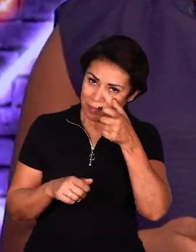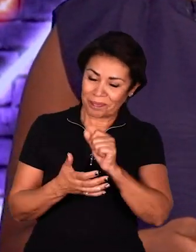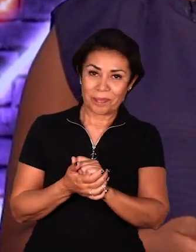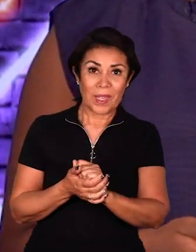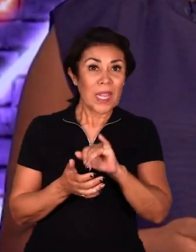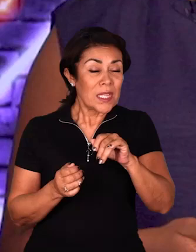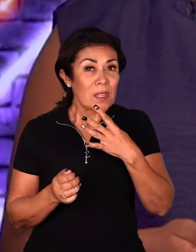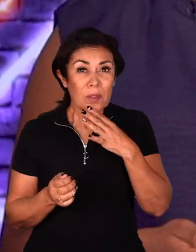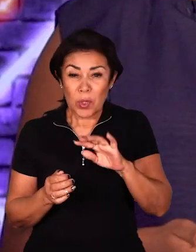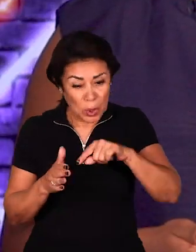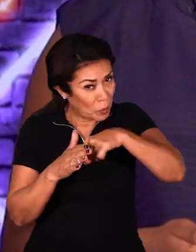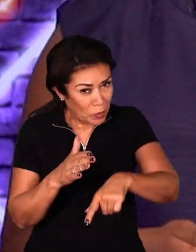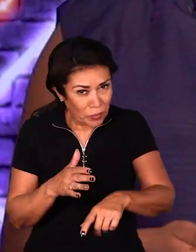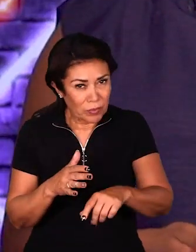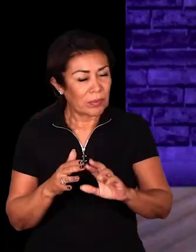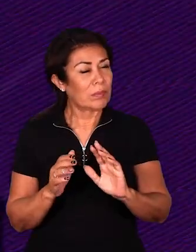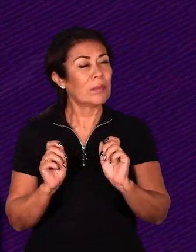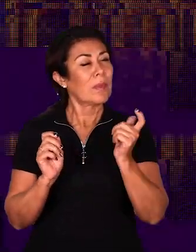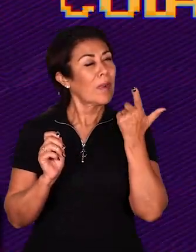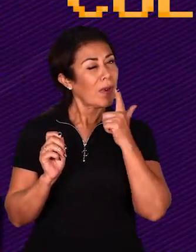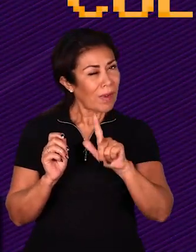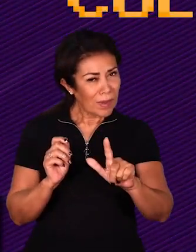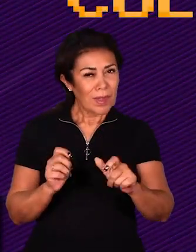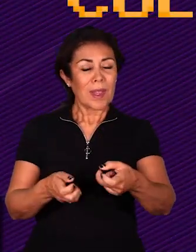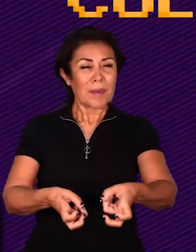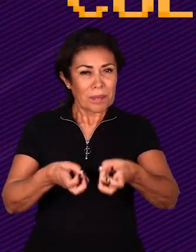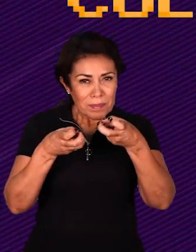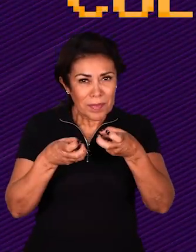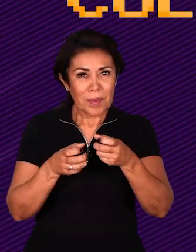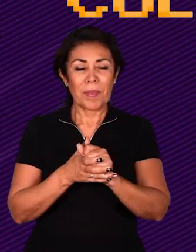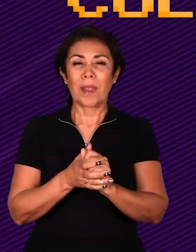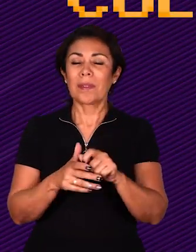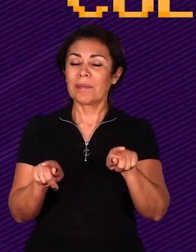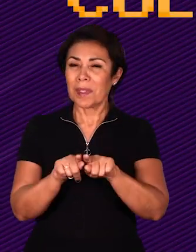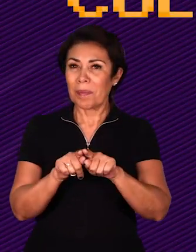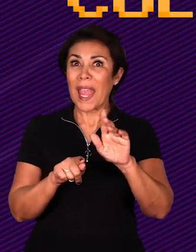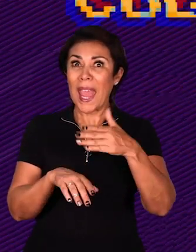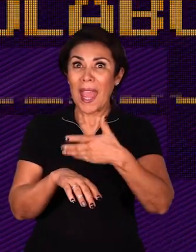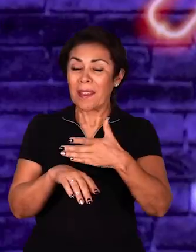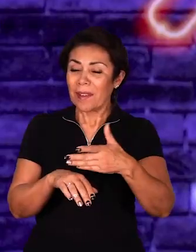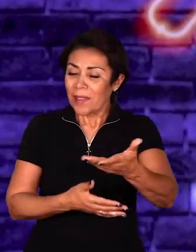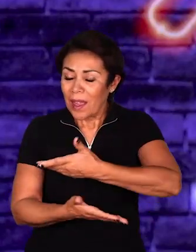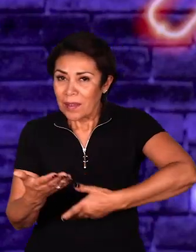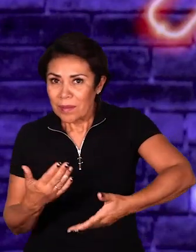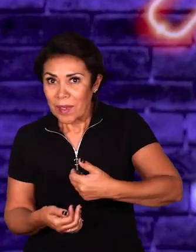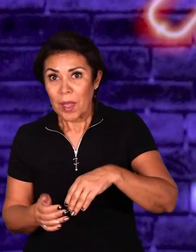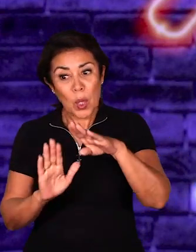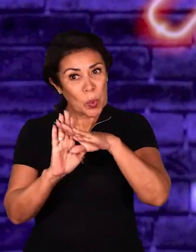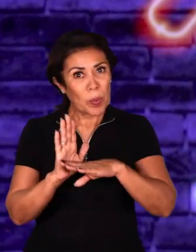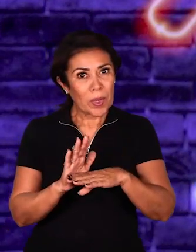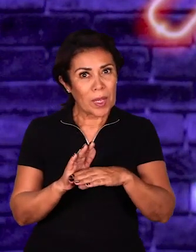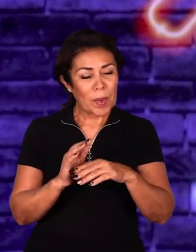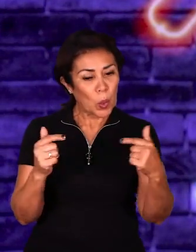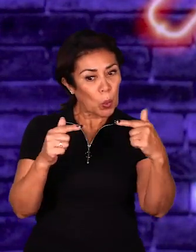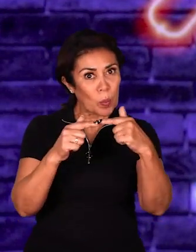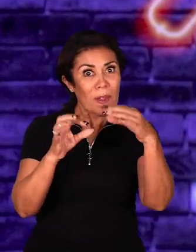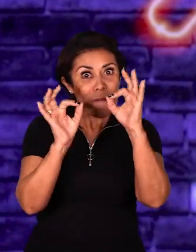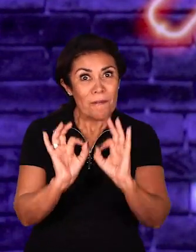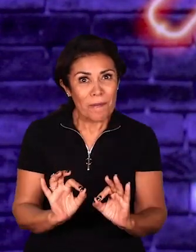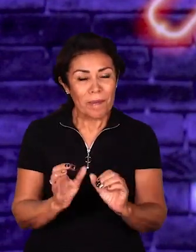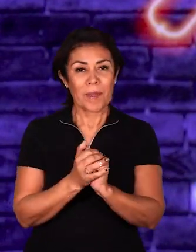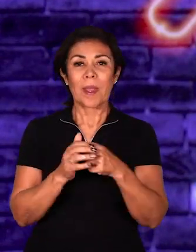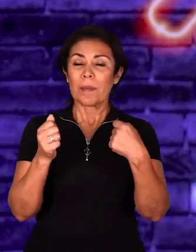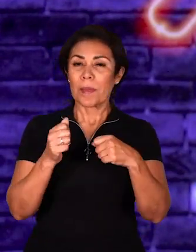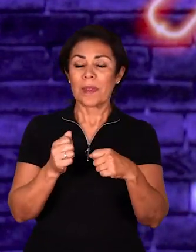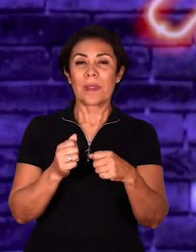que você não conheça profundamente sobre programação, você pode perceber que essa é uma atividade extremamente colaborativa. Mas para que programas de fato se encaixem,